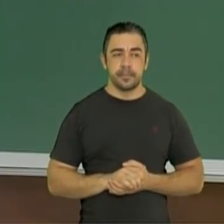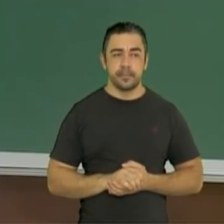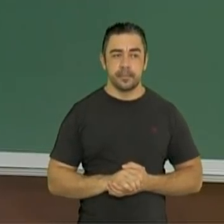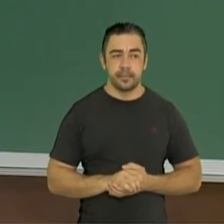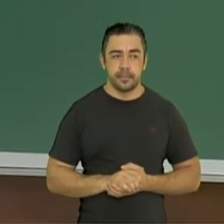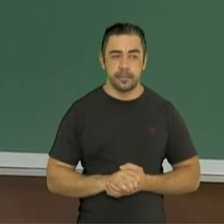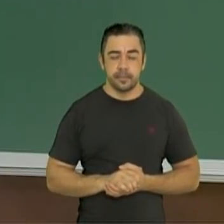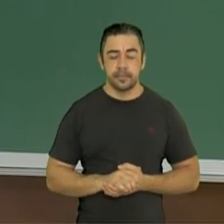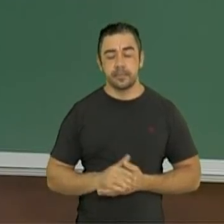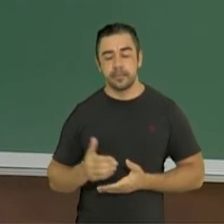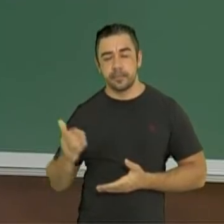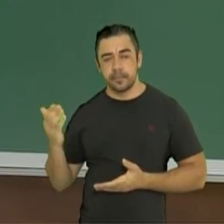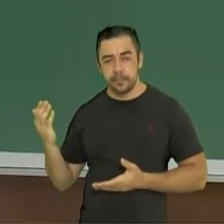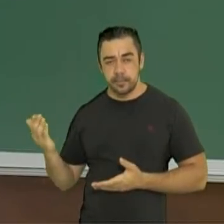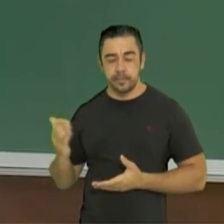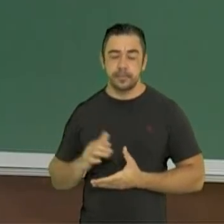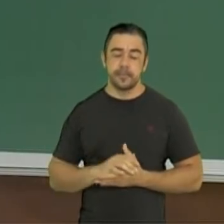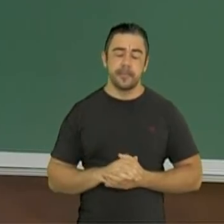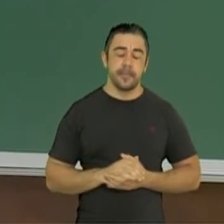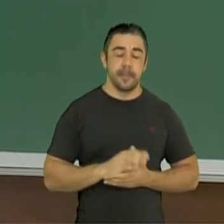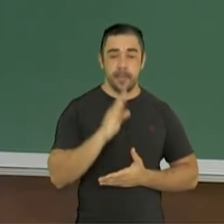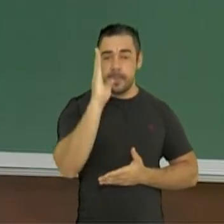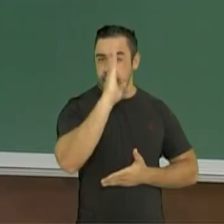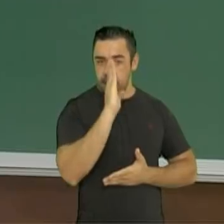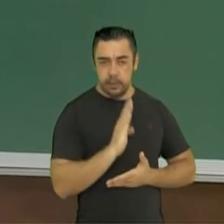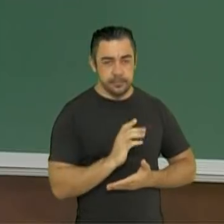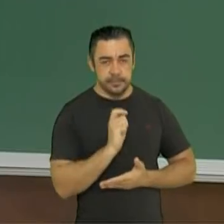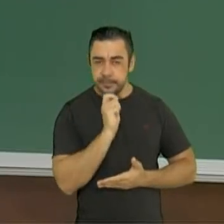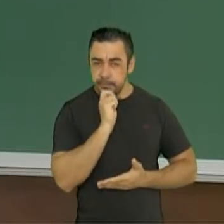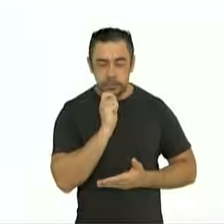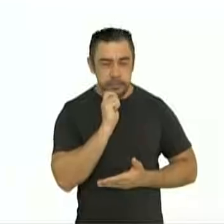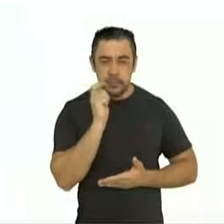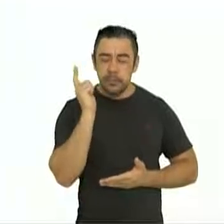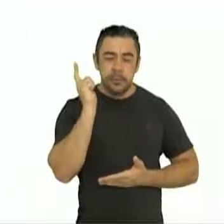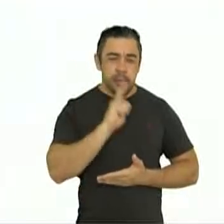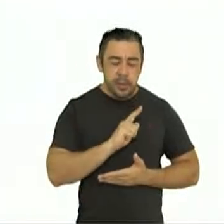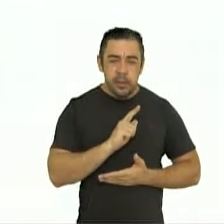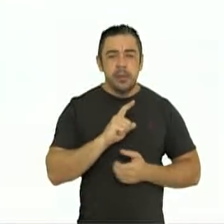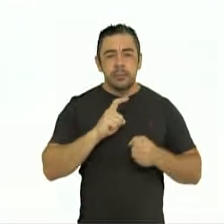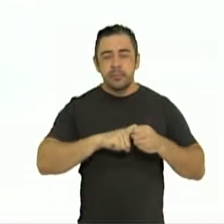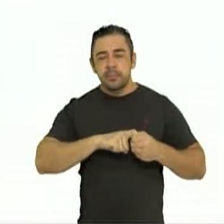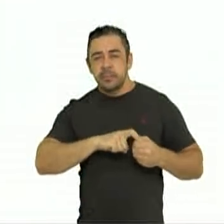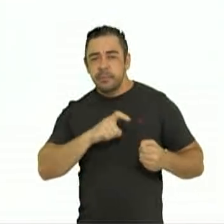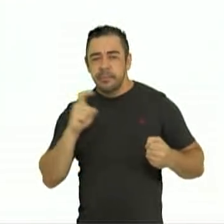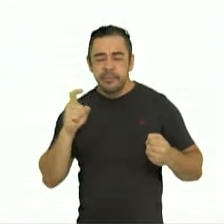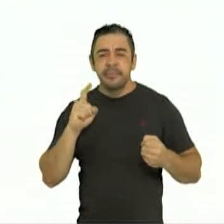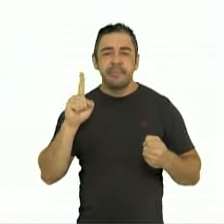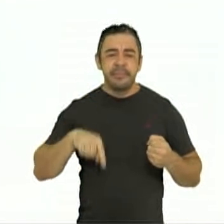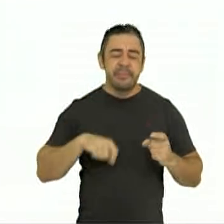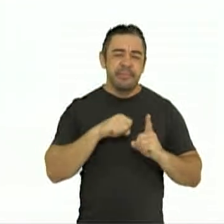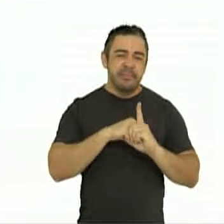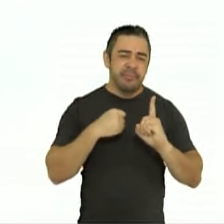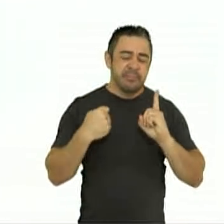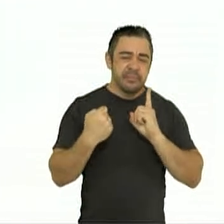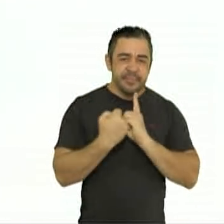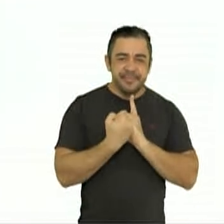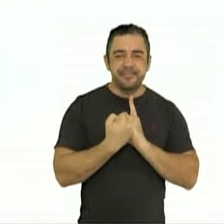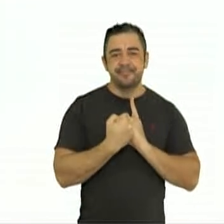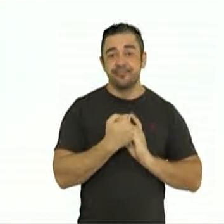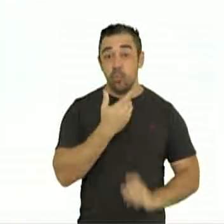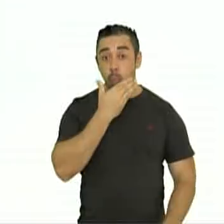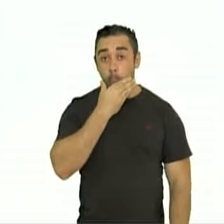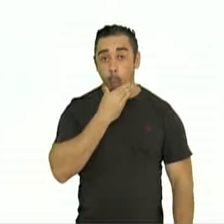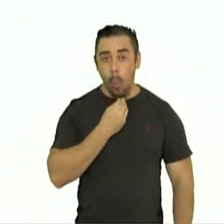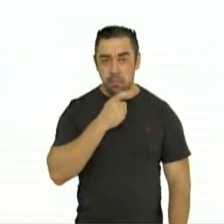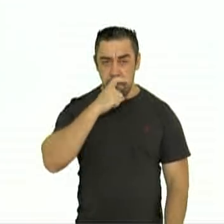Sobre a redação da autora, então. O Brasil ainda não conseguiu se desprender das amarras da sociedade patriarcal. Isso